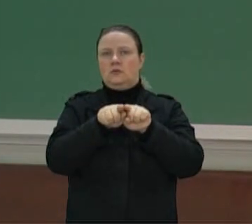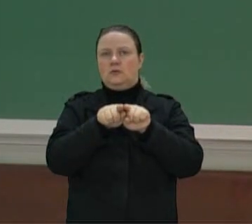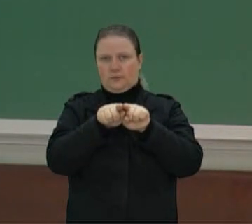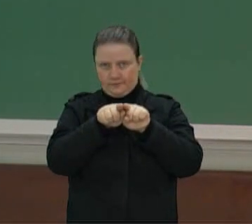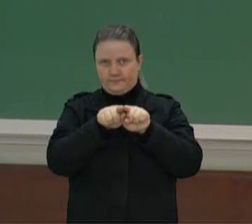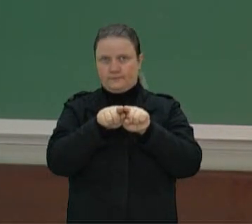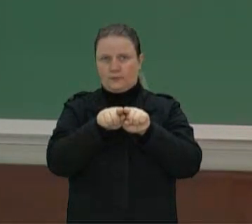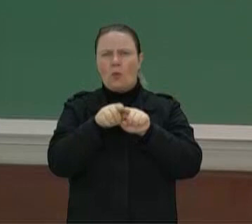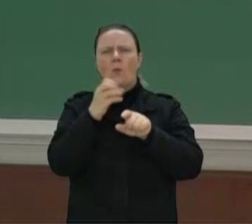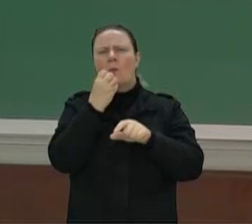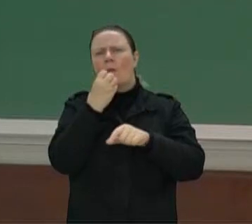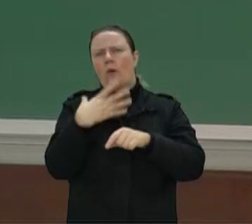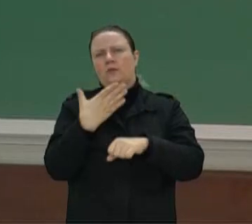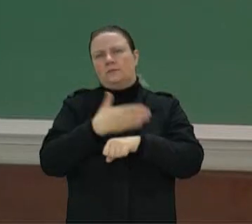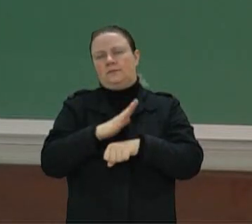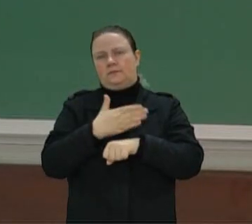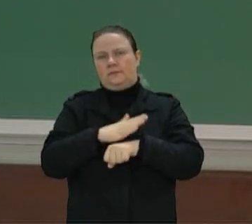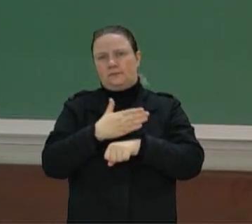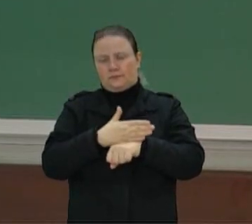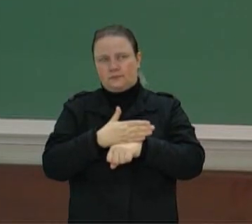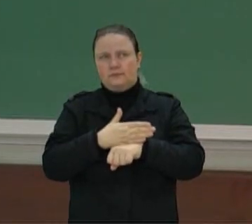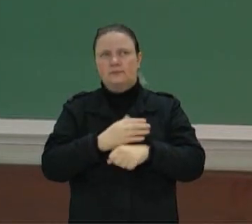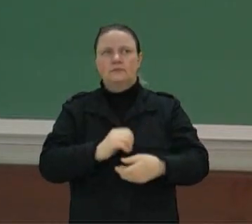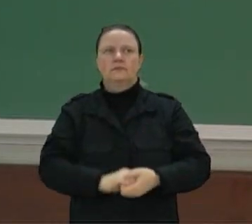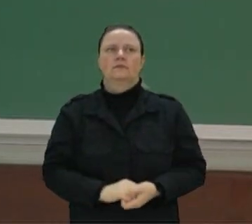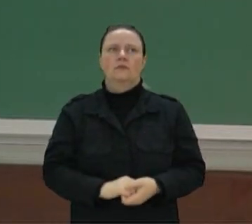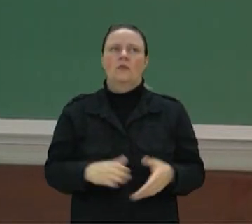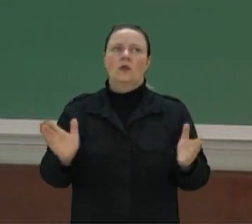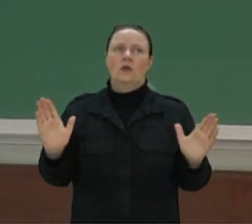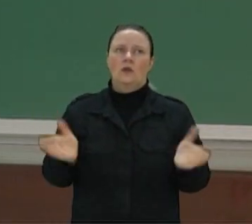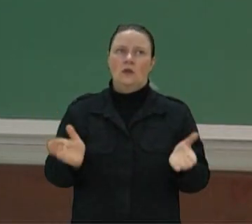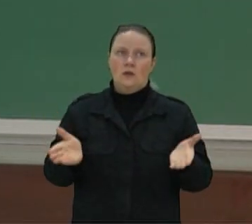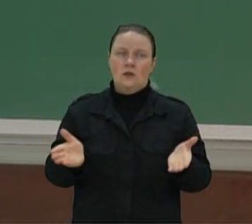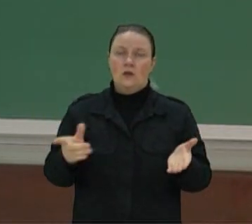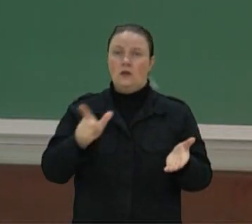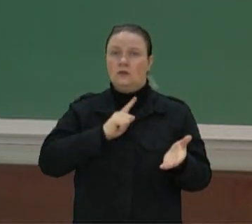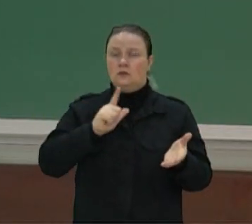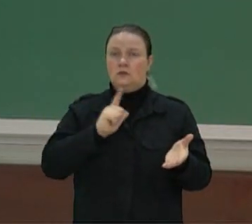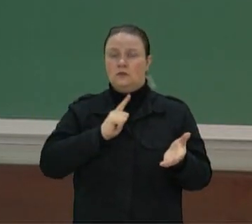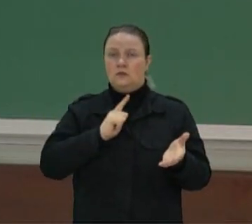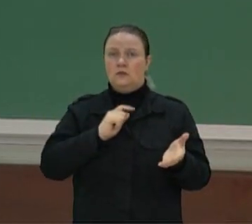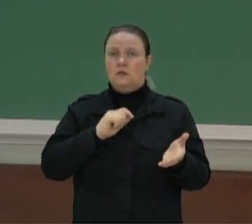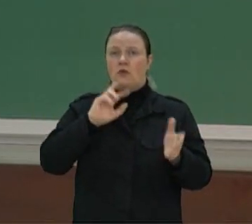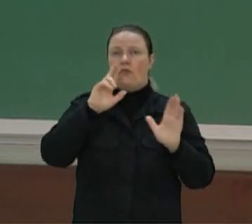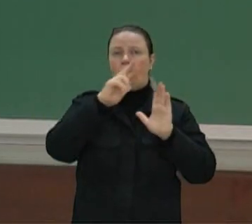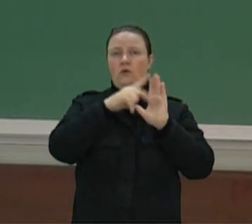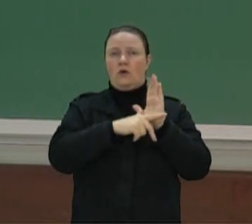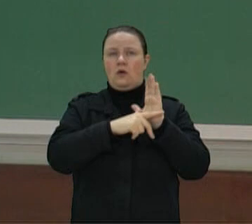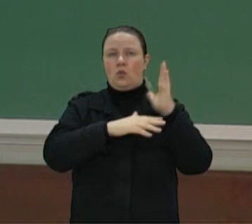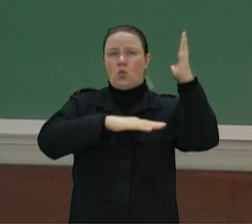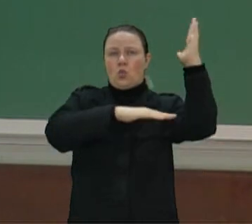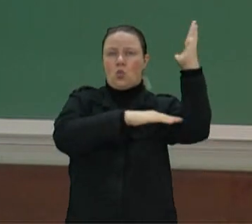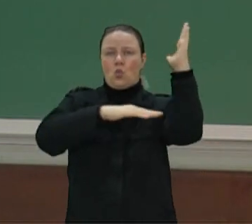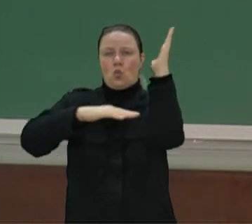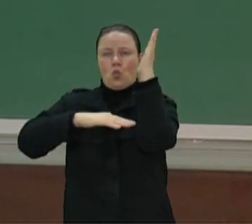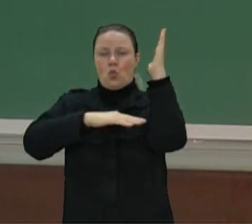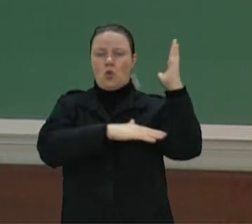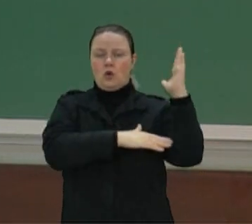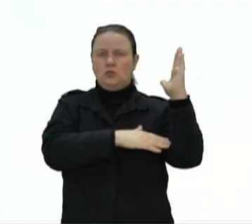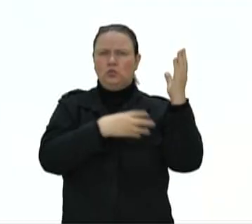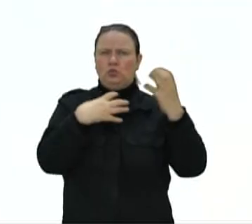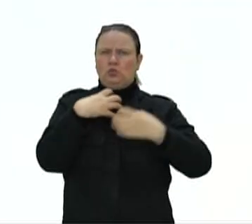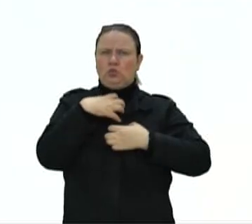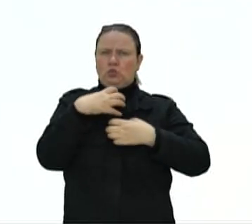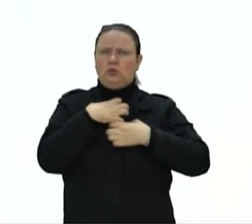Muito bom esse exercício, tá certo? Muito bom mesmo. Então, o que a gente tem aqui, pessoal? Temos várias formas,